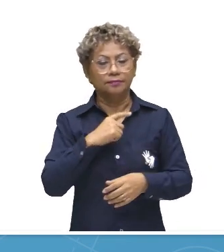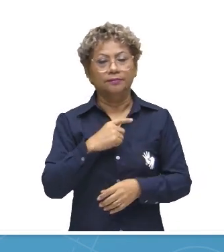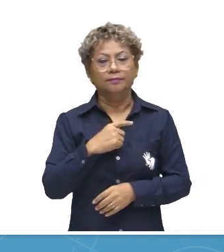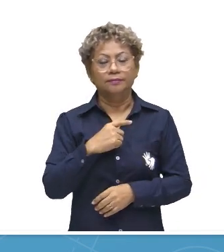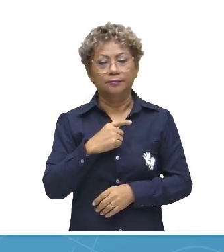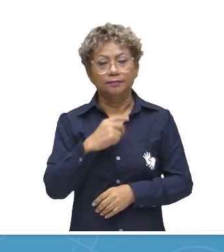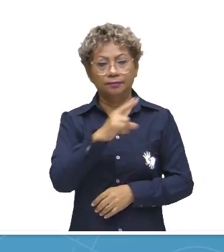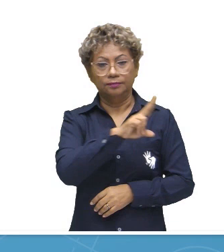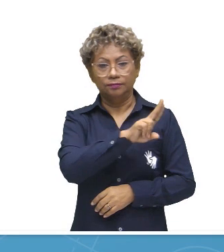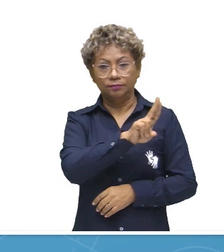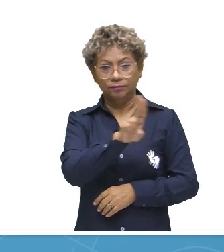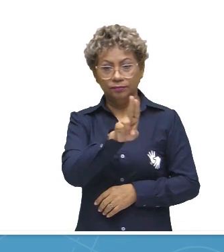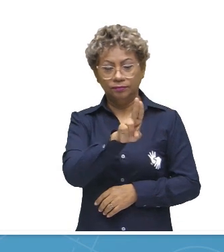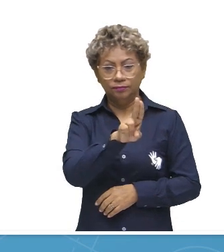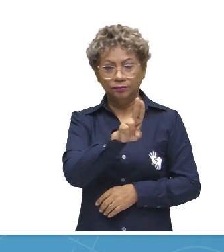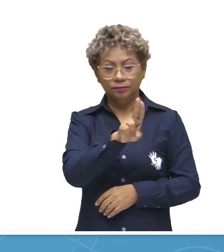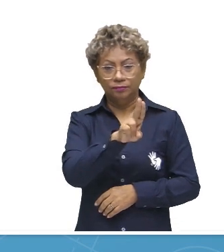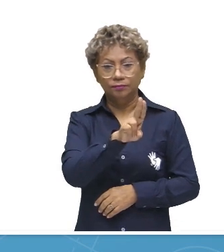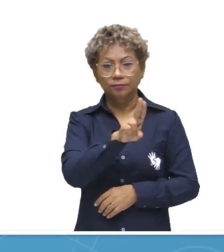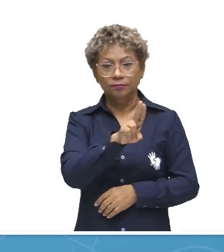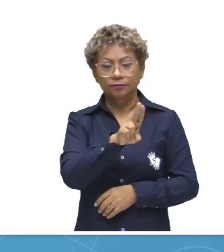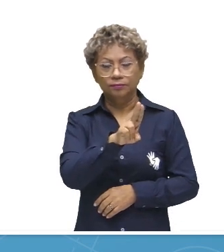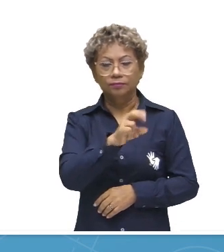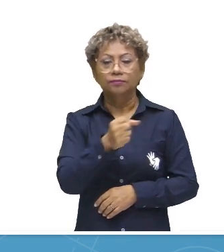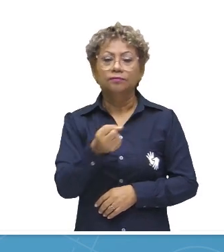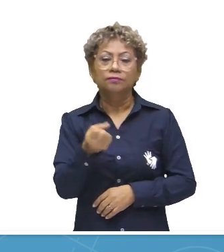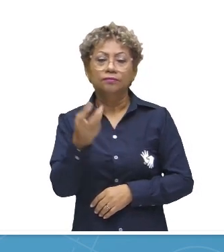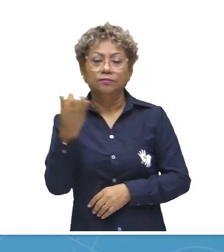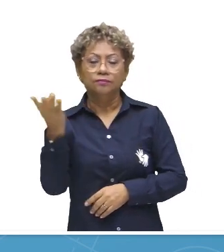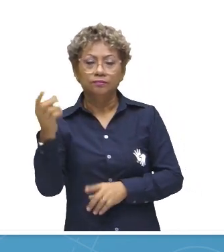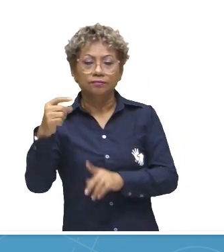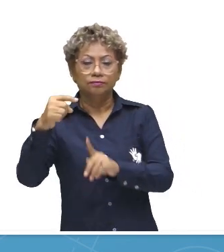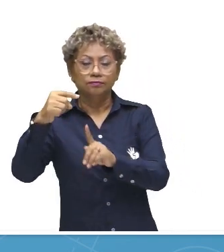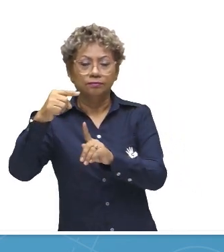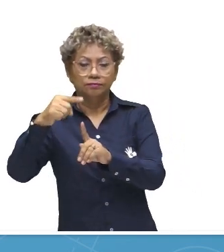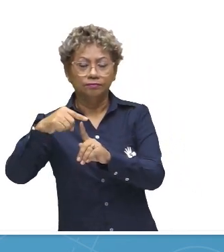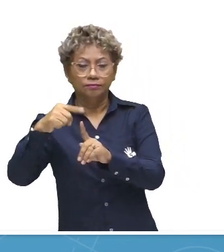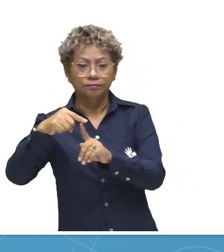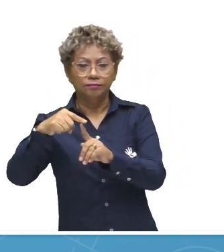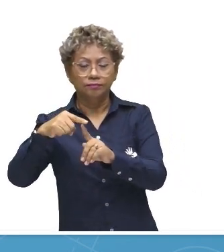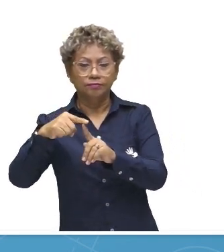do polígono e a quantidade de lados que ele possui.